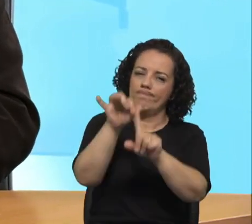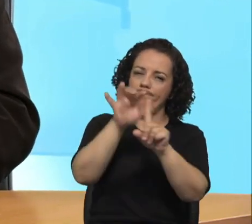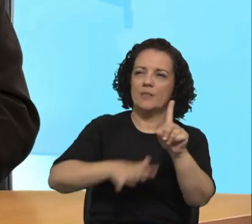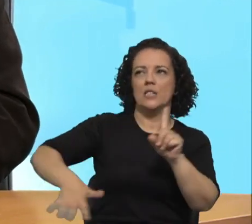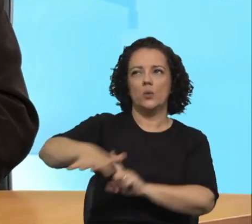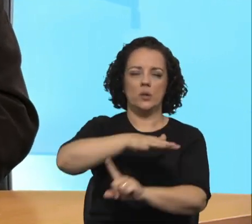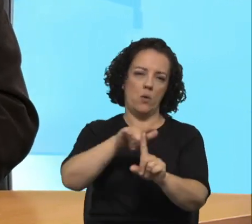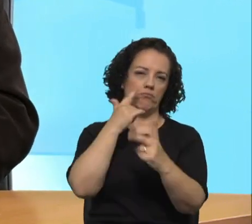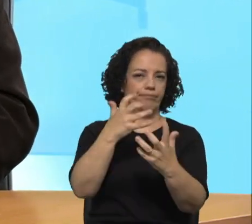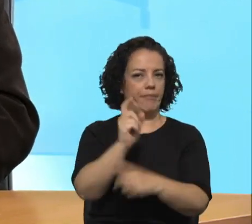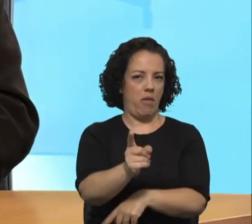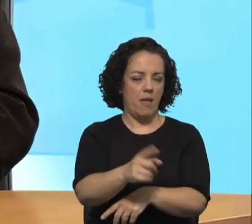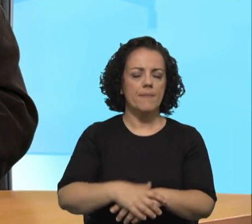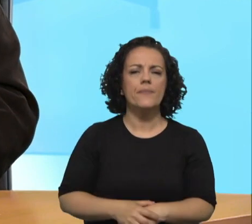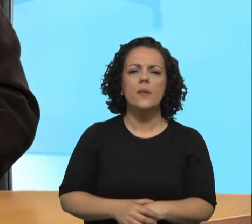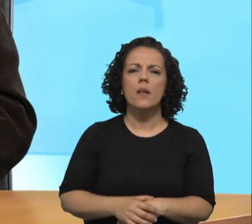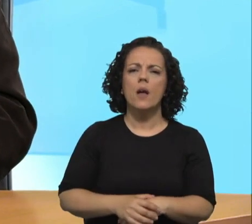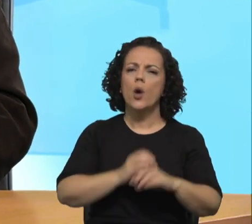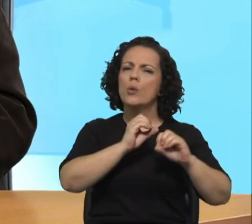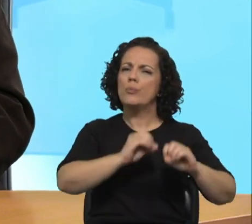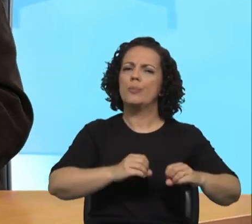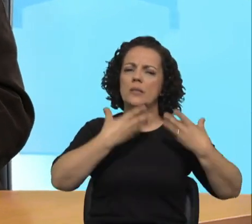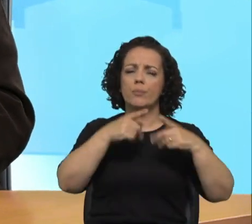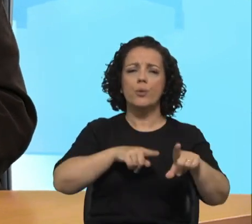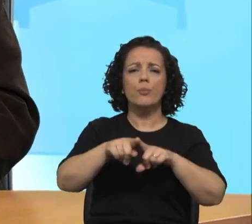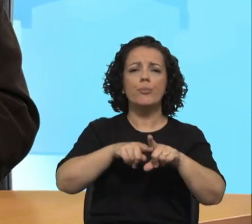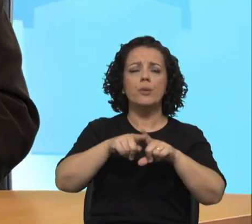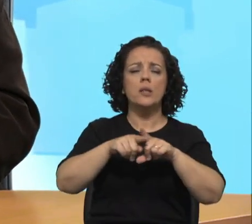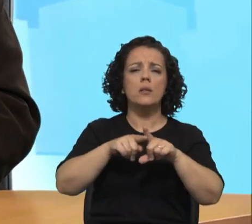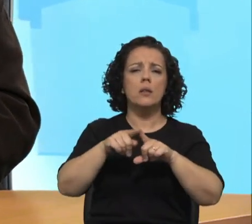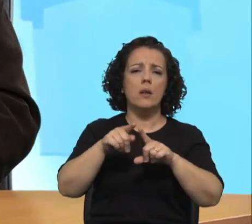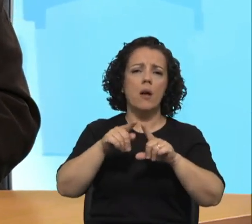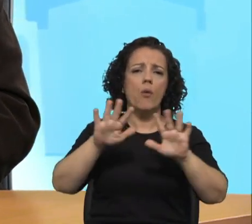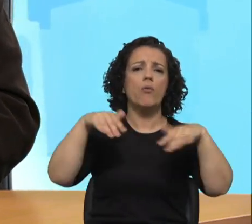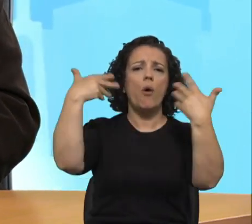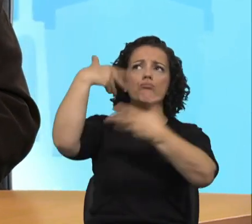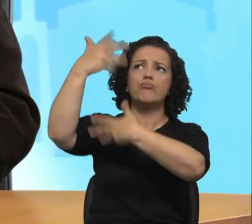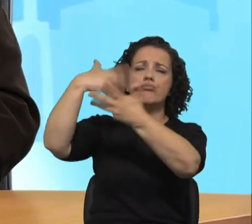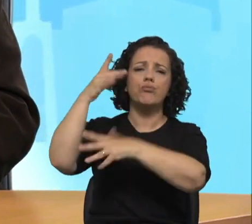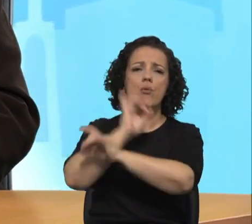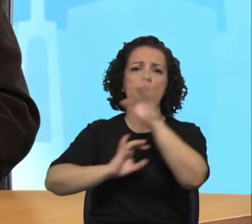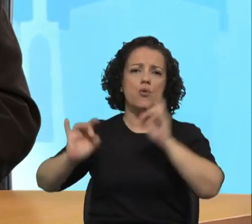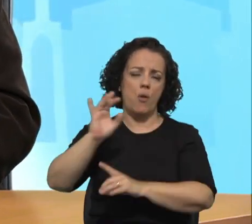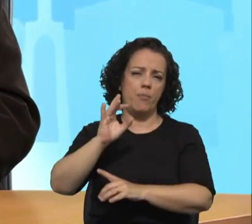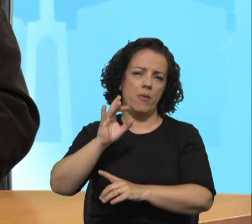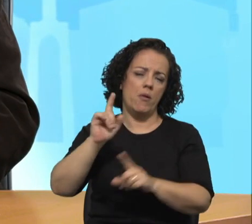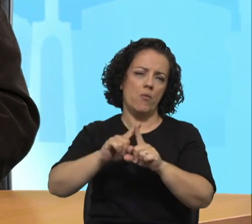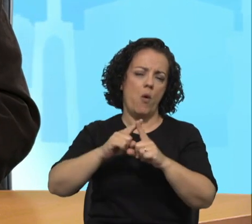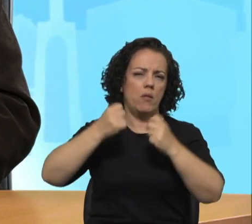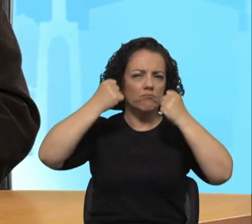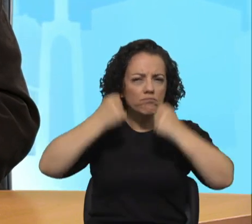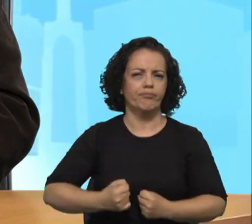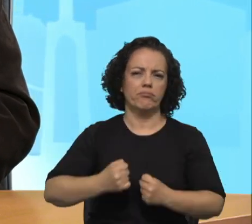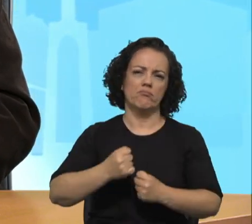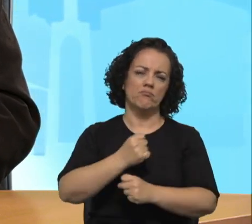Rússia. E desde a primeira hora, a política externa europeia tem sido de condenação desta invasão e dilo